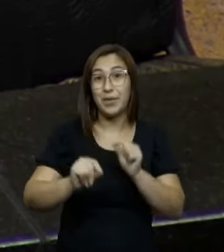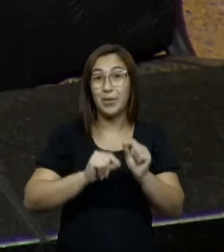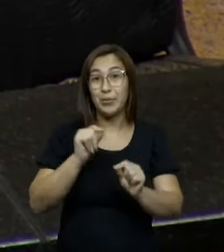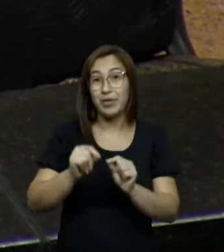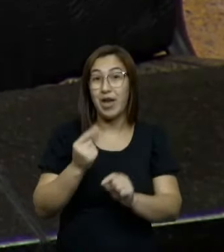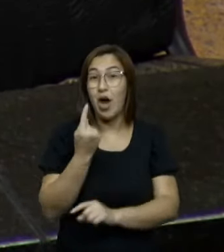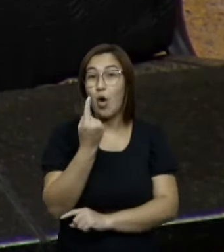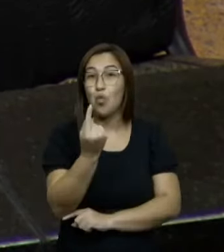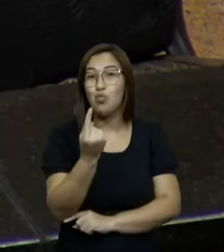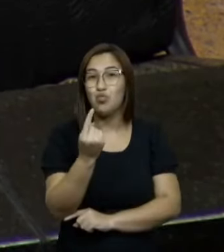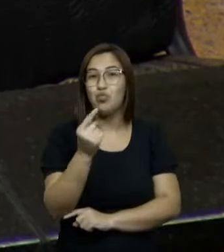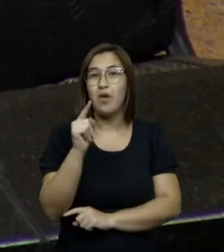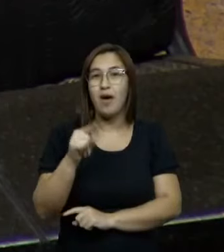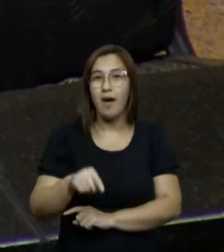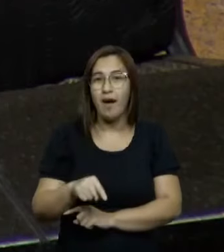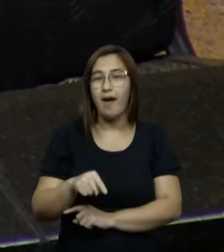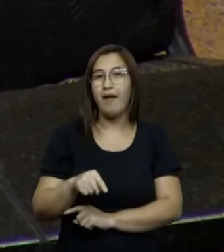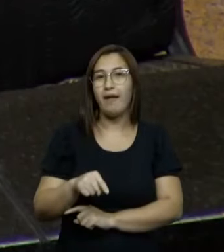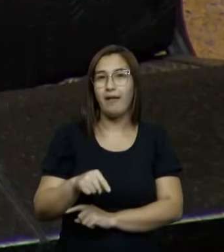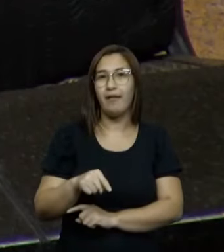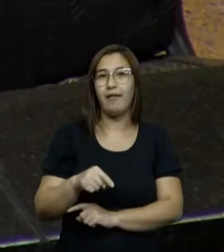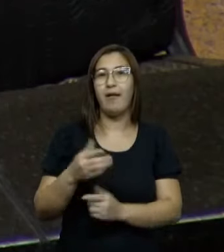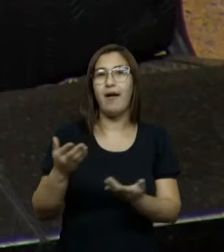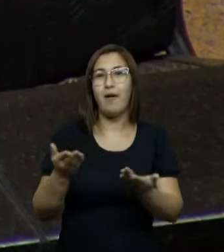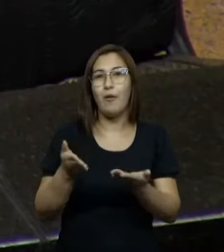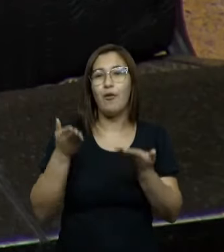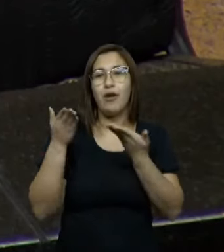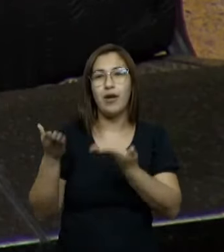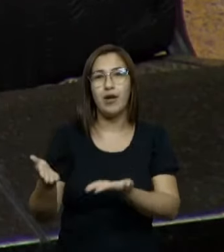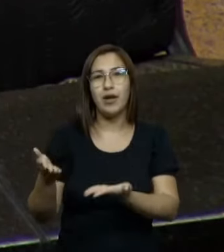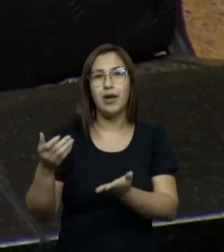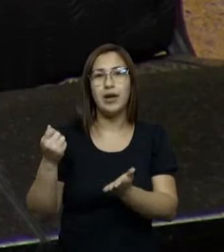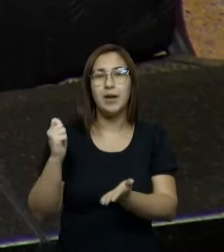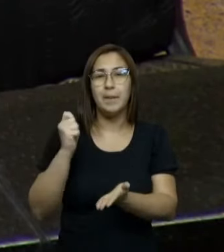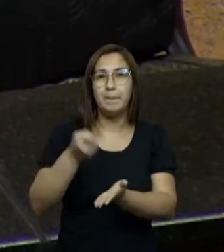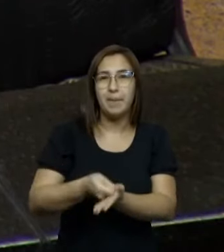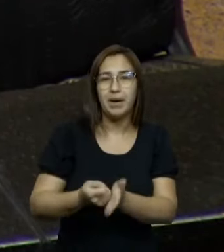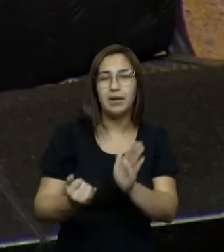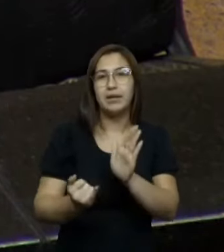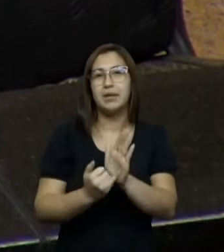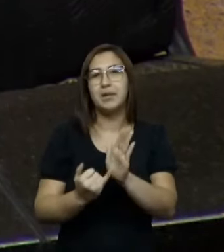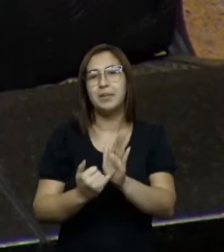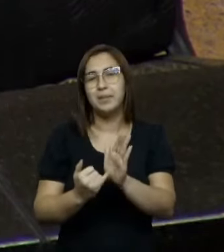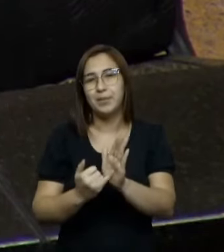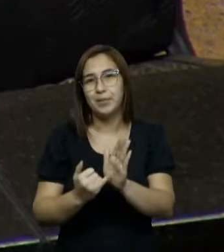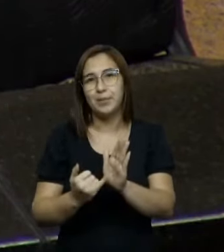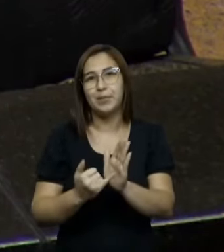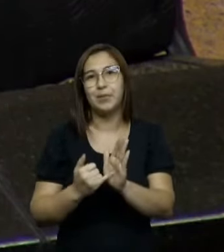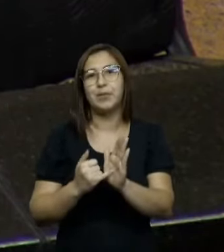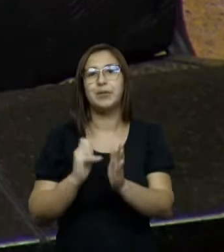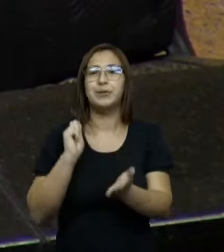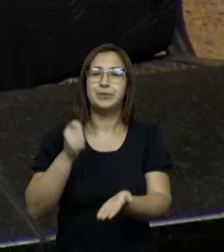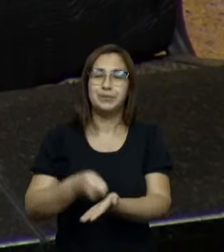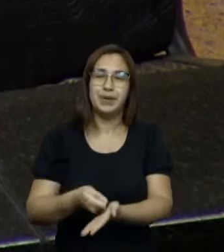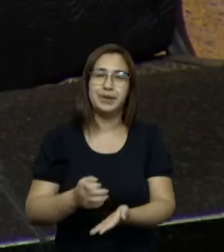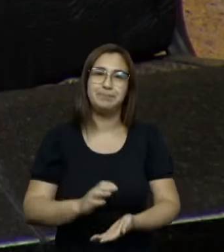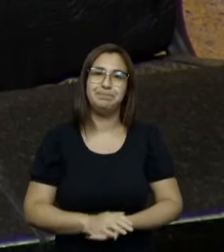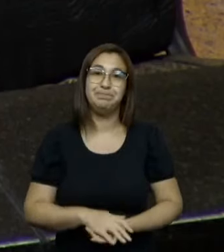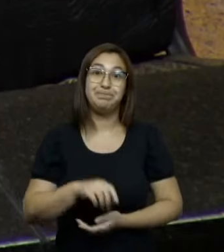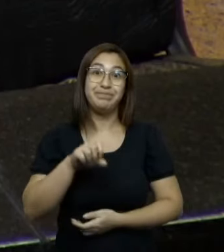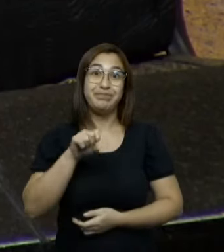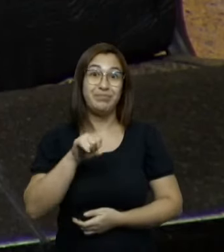repassar a conta ao contribuinte. se houver uma